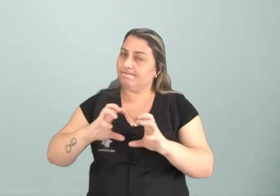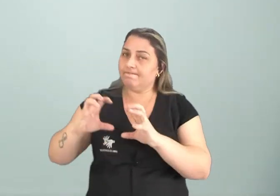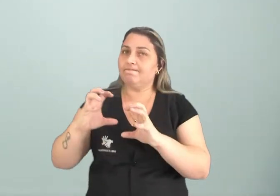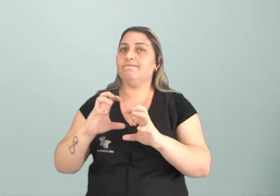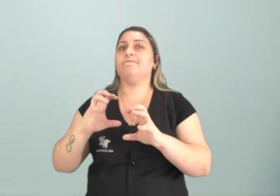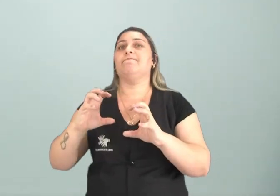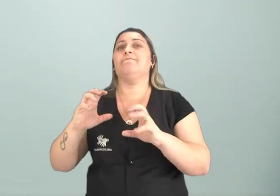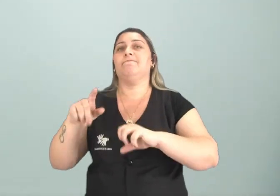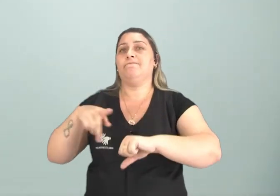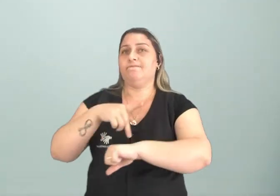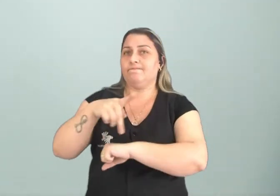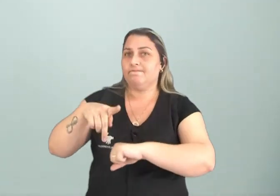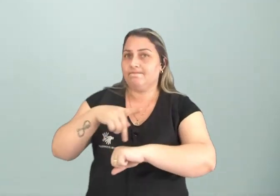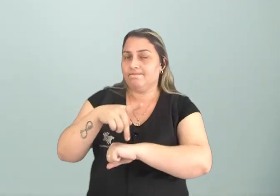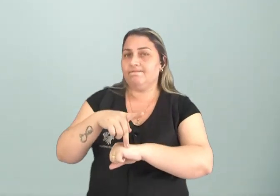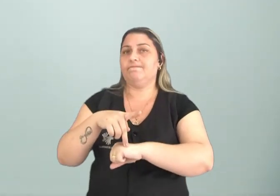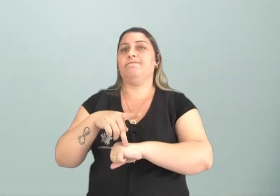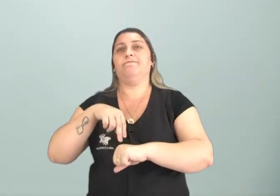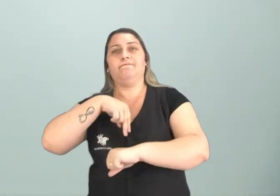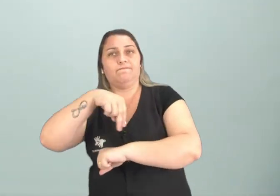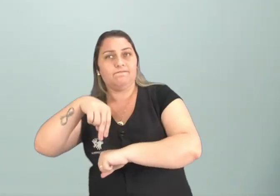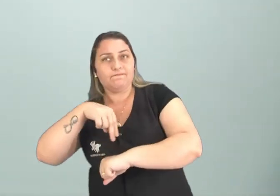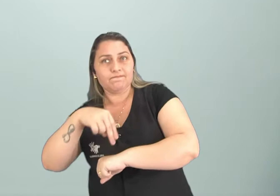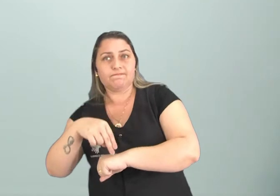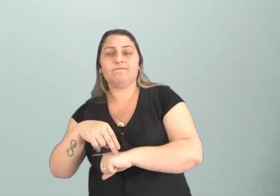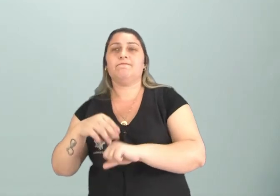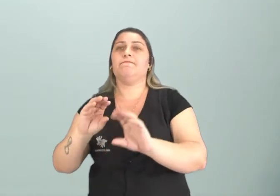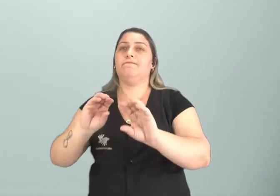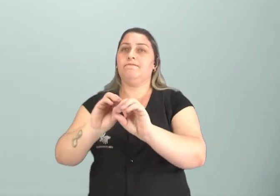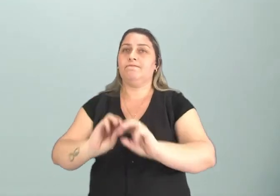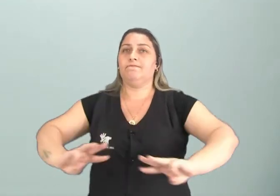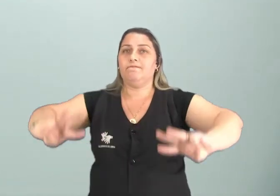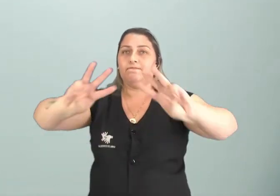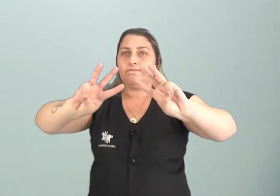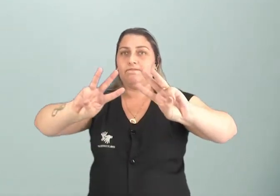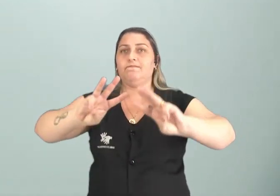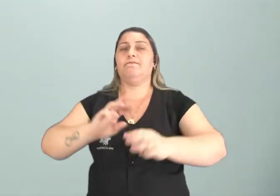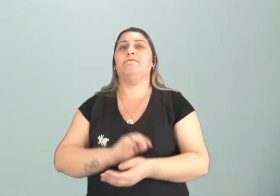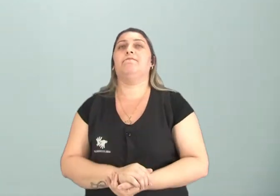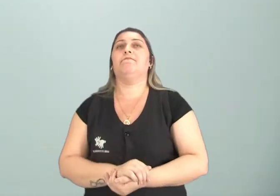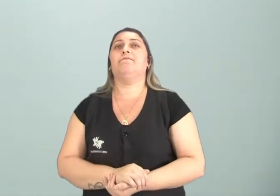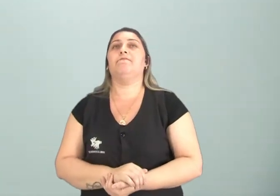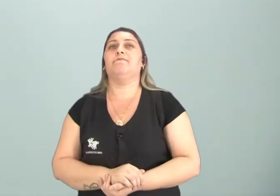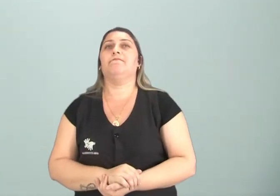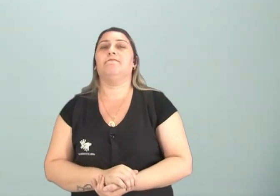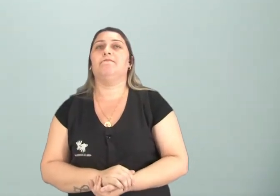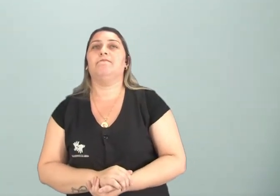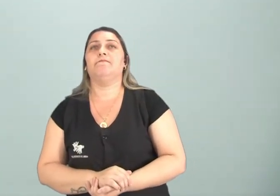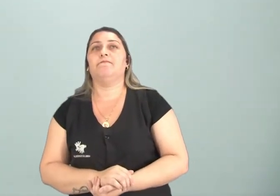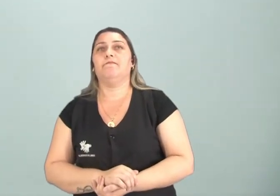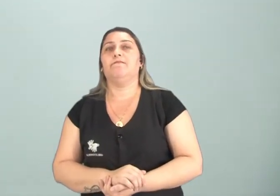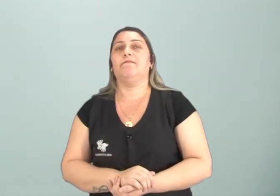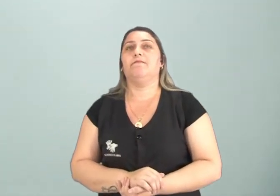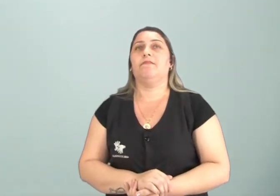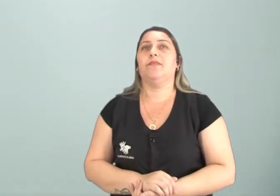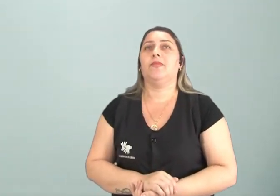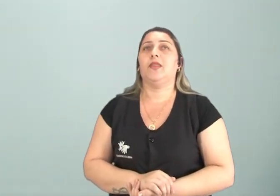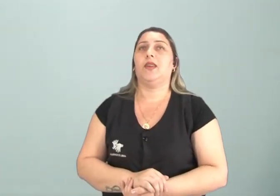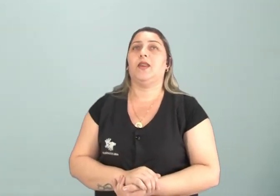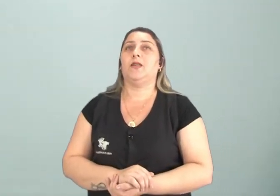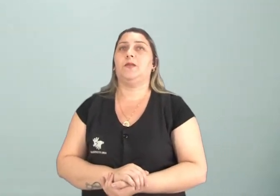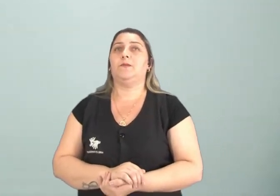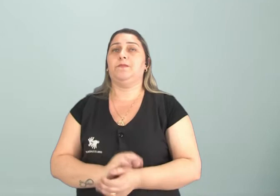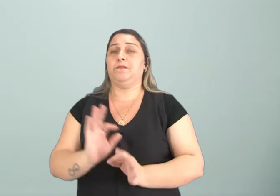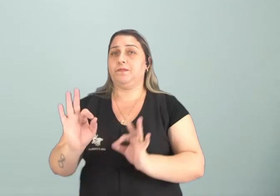decorrentes internacionais, certo? Entre países, vão ser mediados pela ONU. E alguns princípios da ONU. A organização